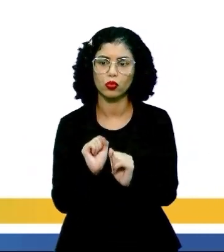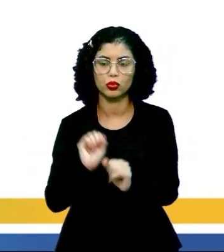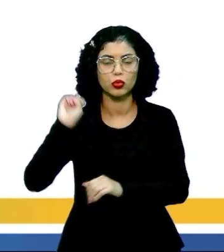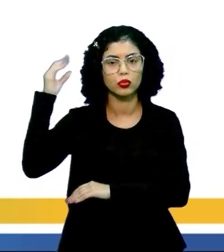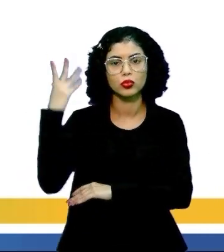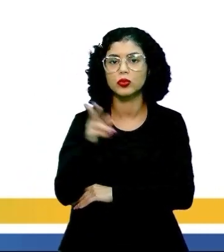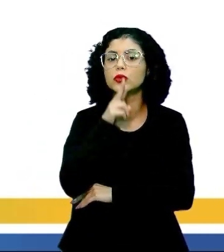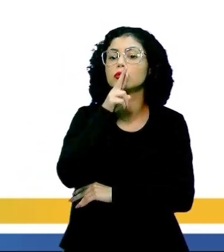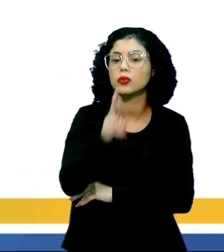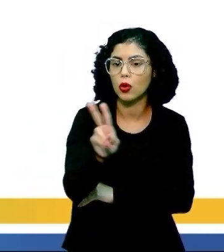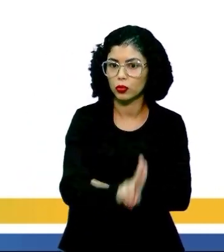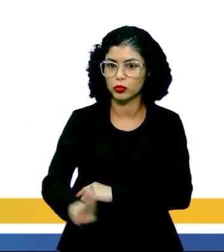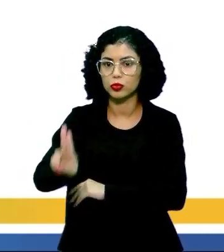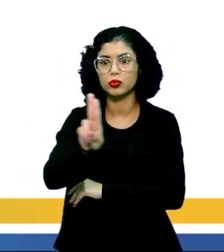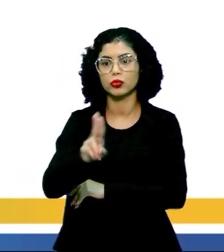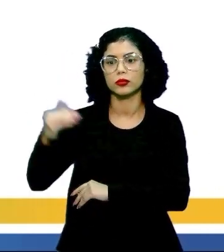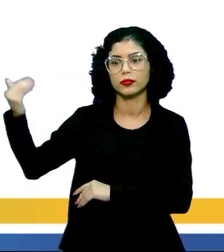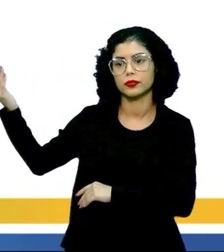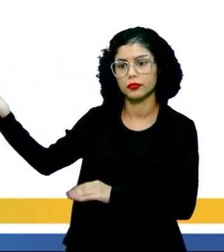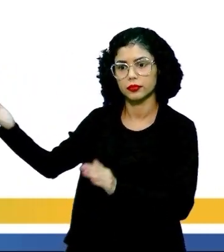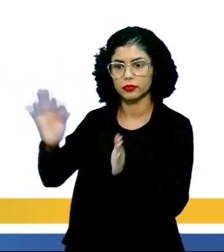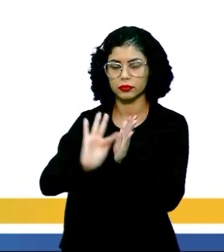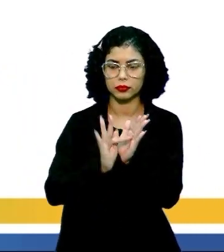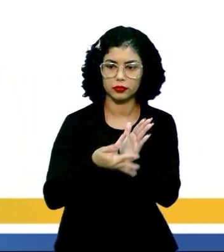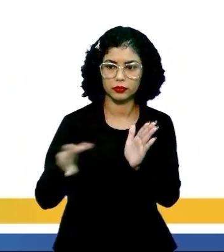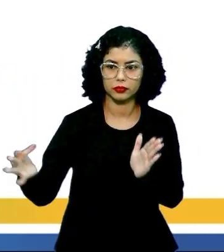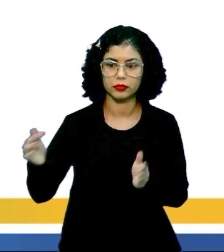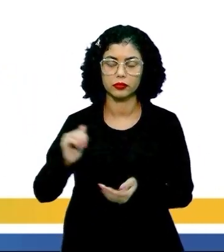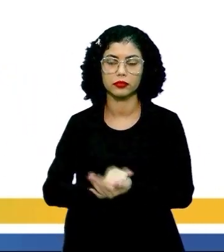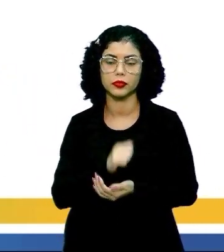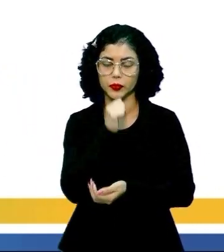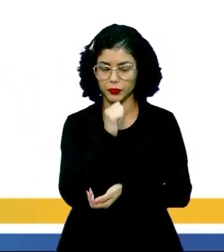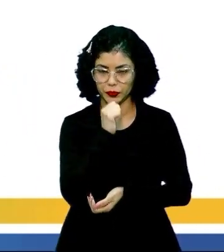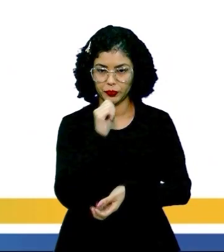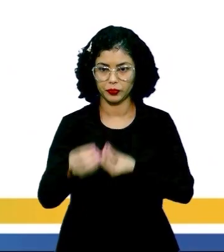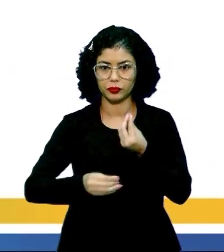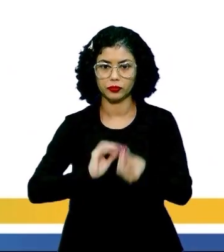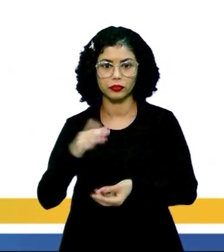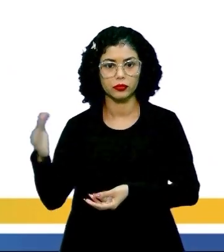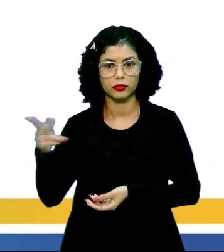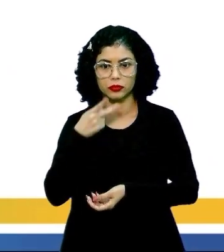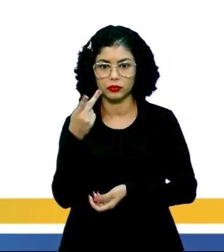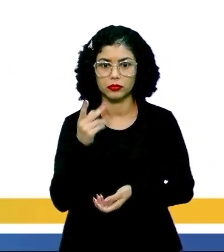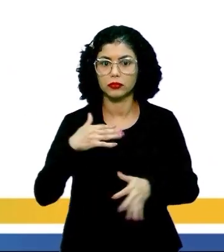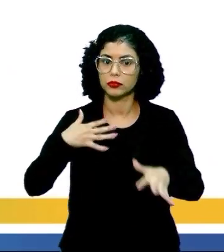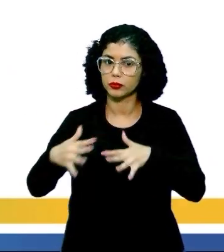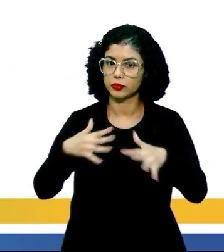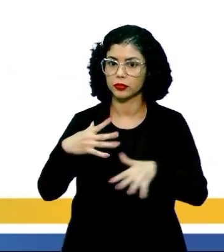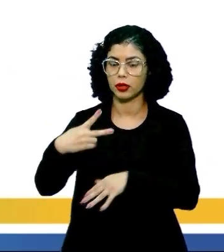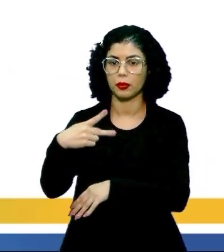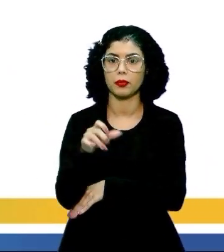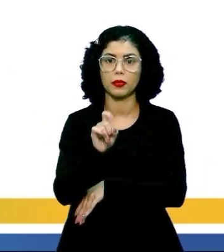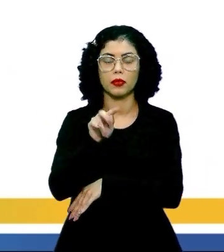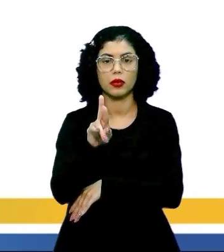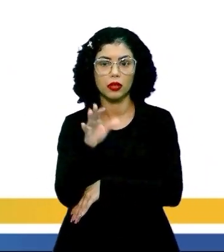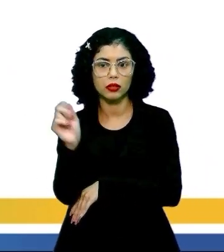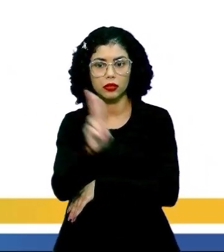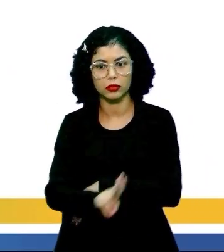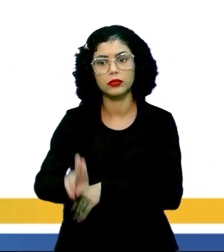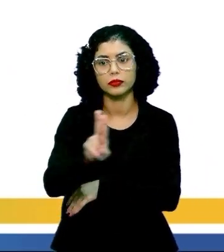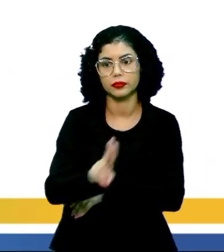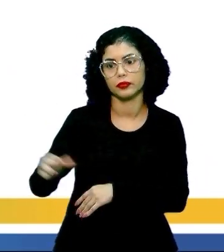mediante o uso dessa função horária então quando eu me referi a função horária de posição a gente vai est